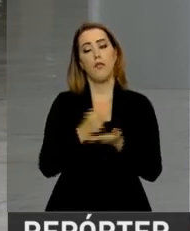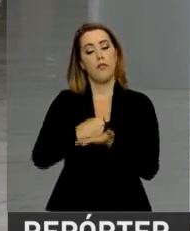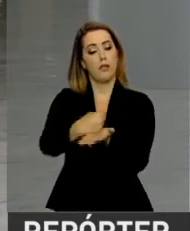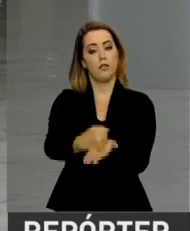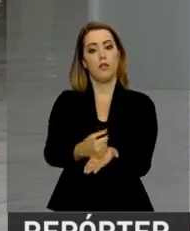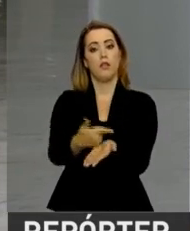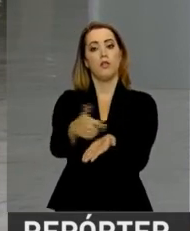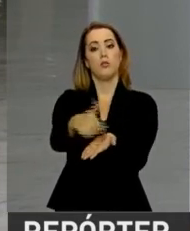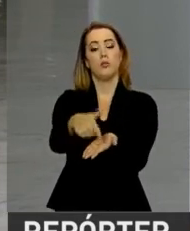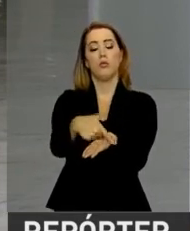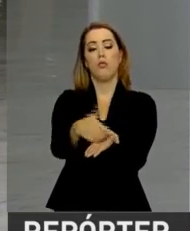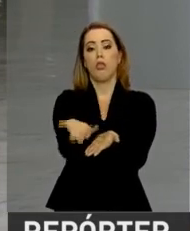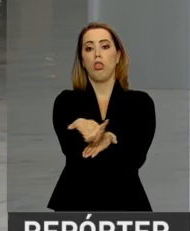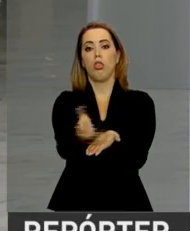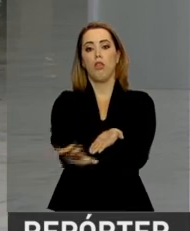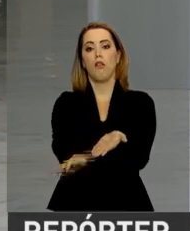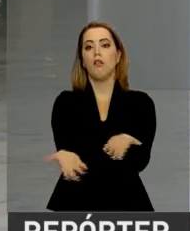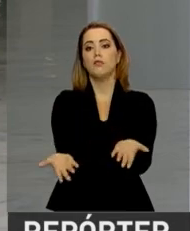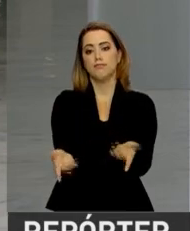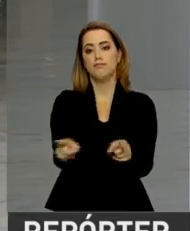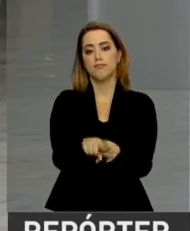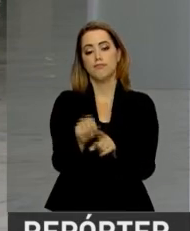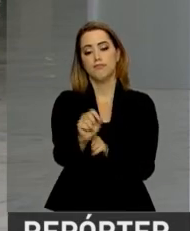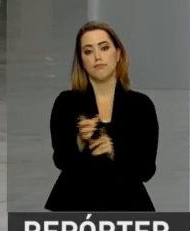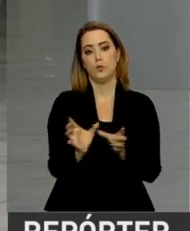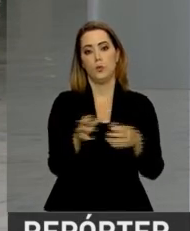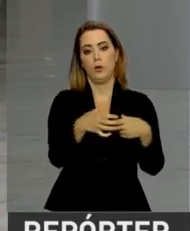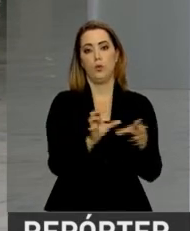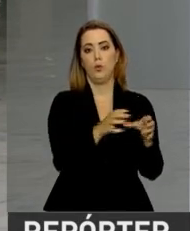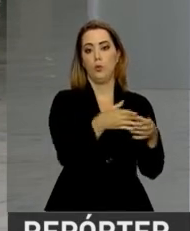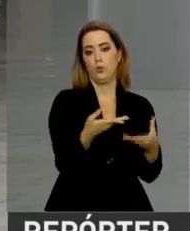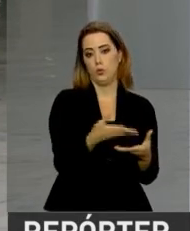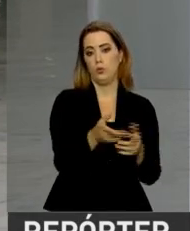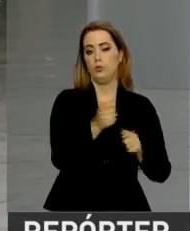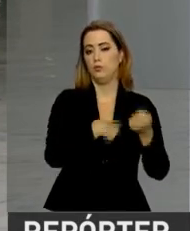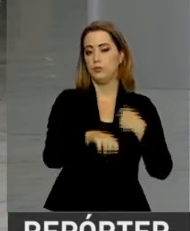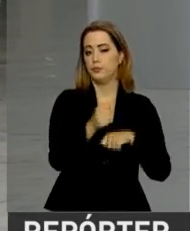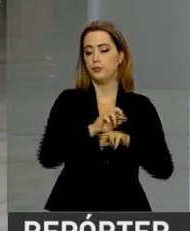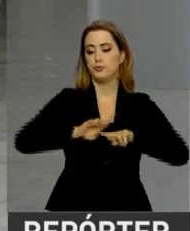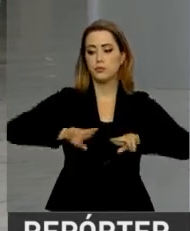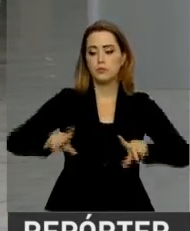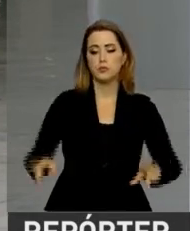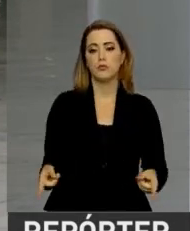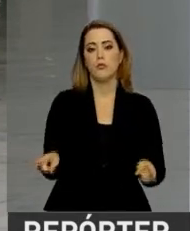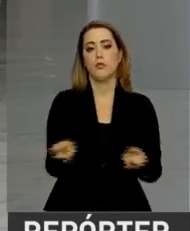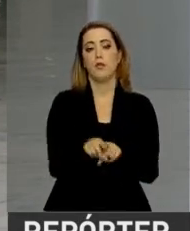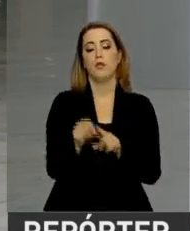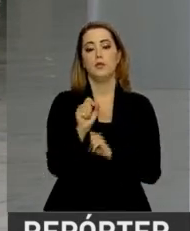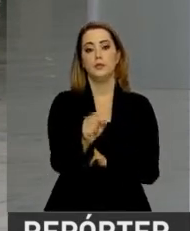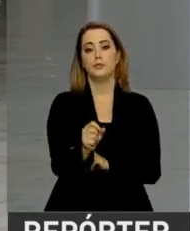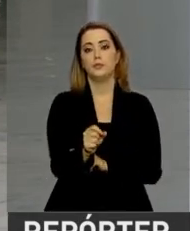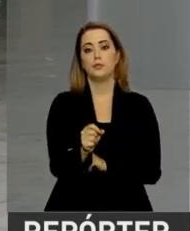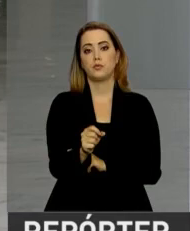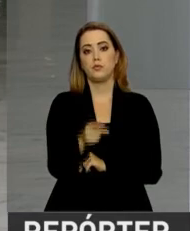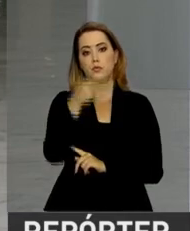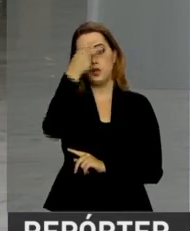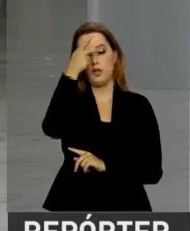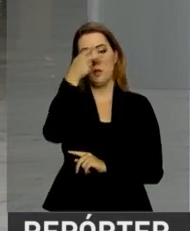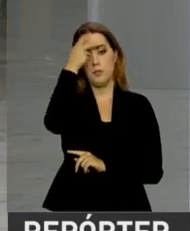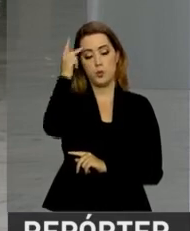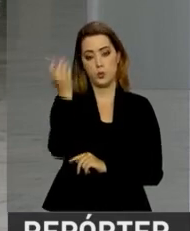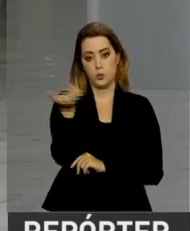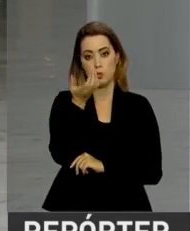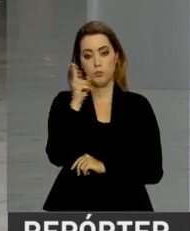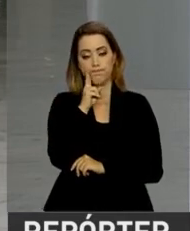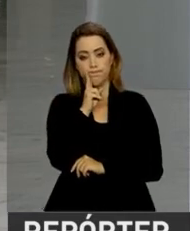trabalho nesses diferentes setores econômicos agricultura comércio serviços indústria para quem se interessar